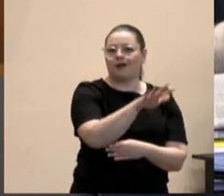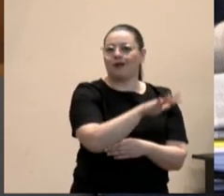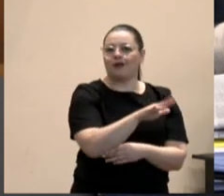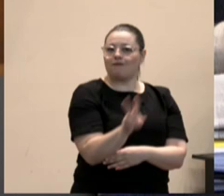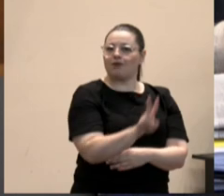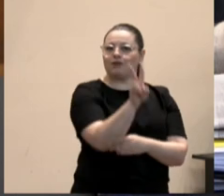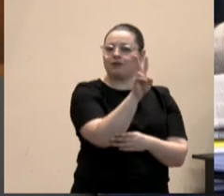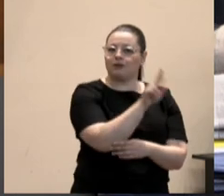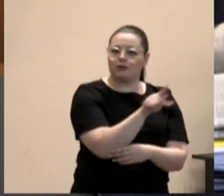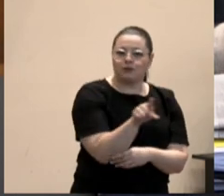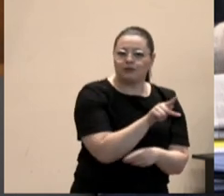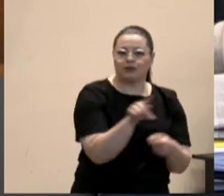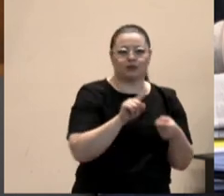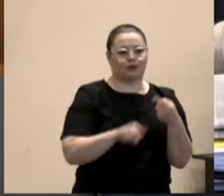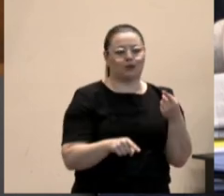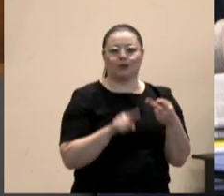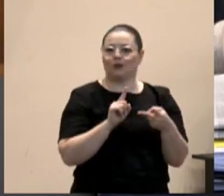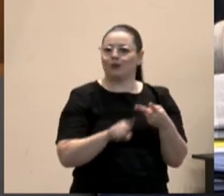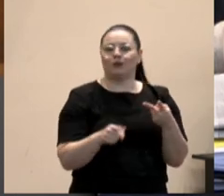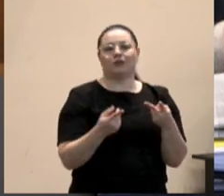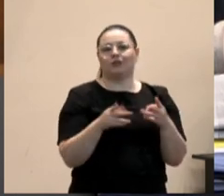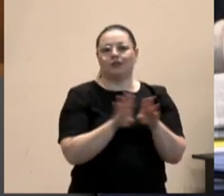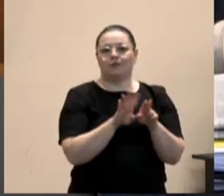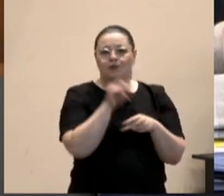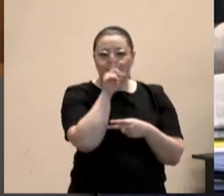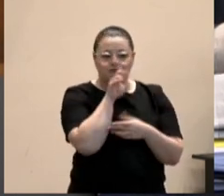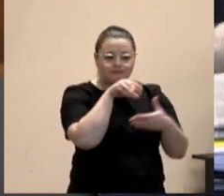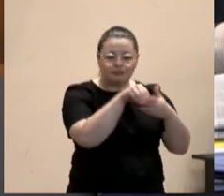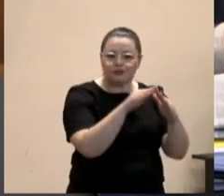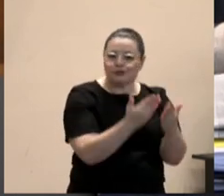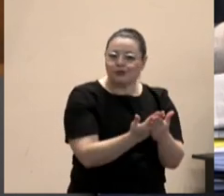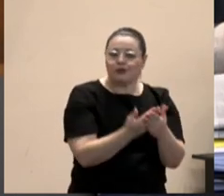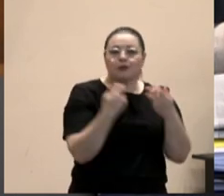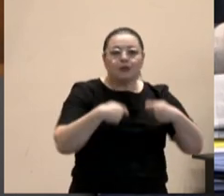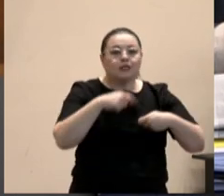profissional, né? Nós temos que pensar que